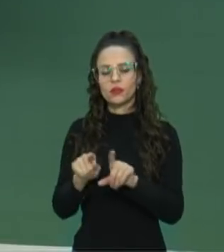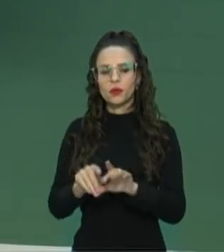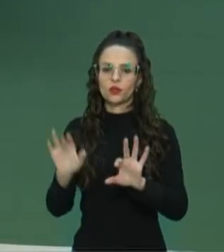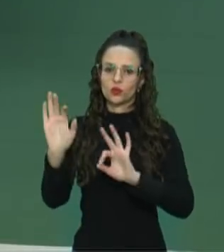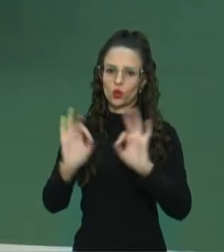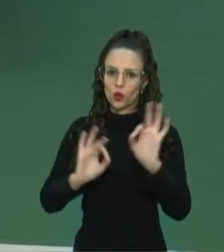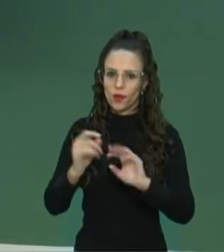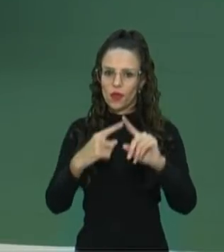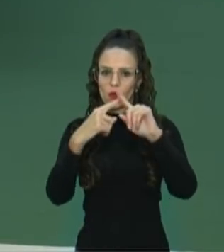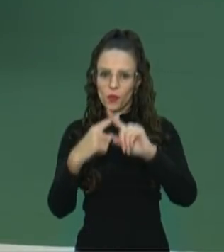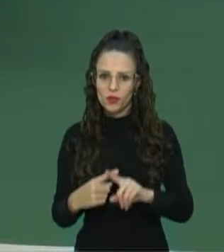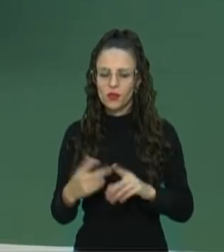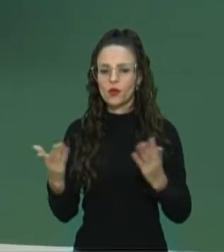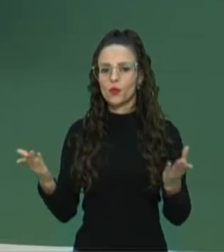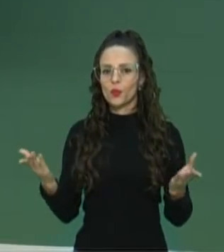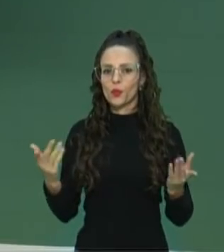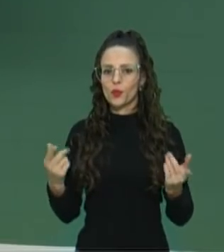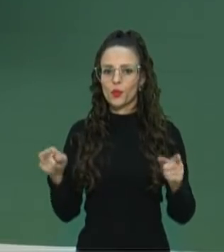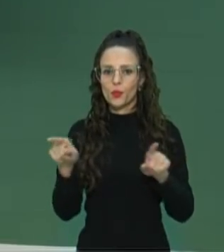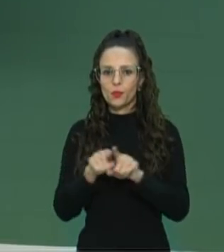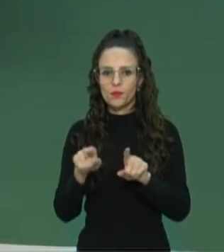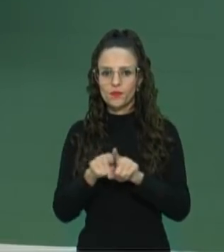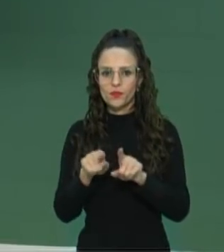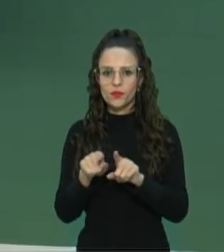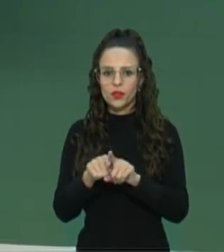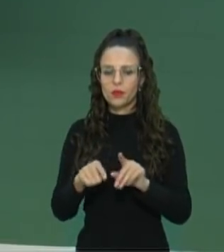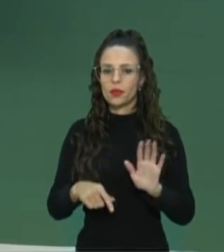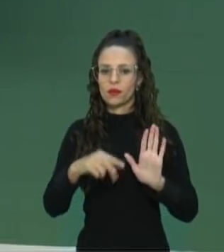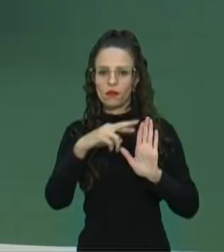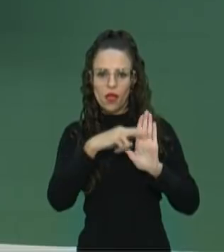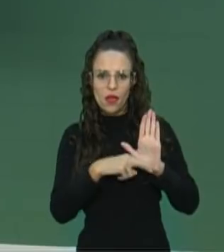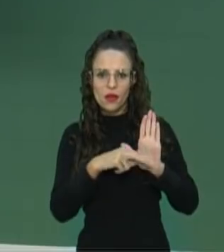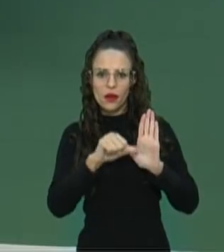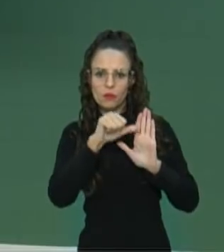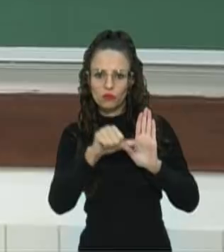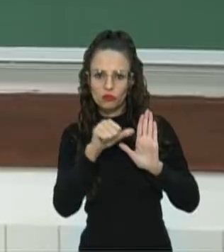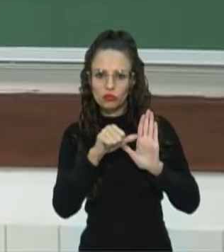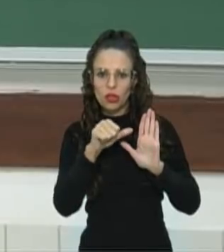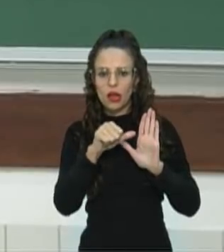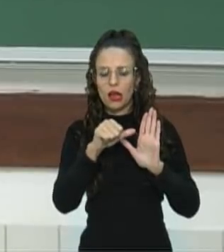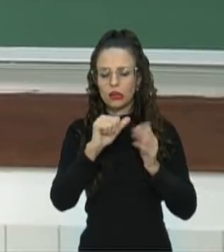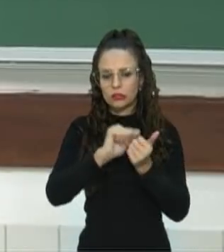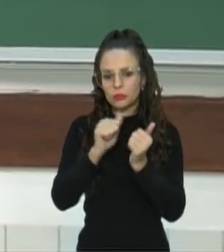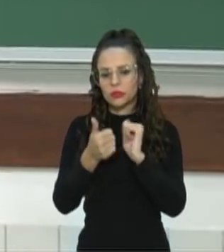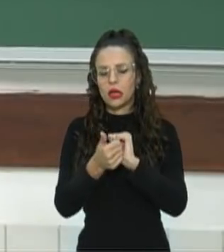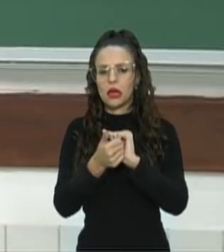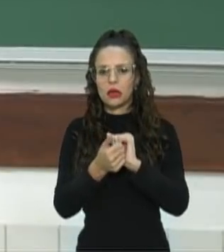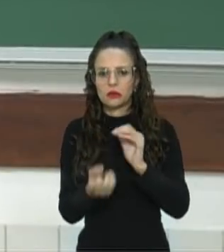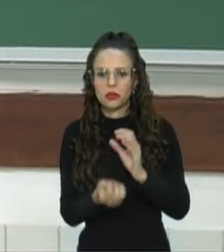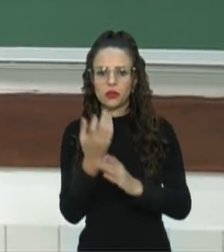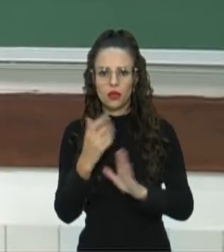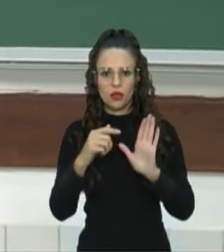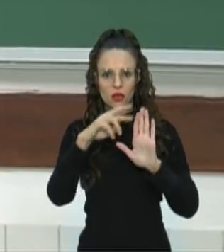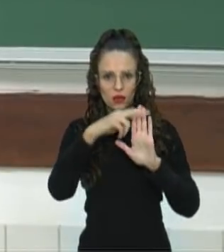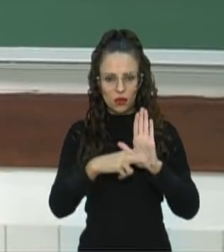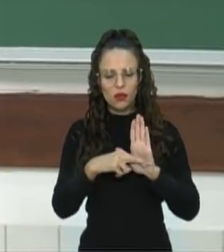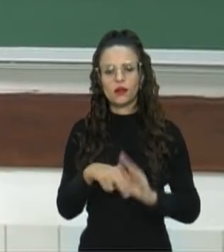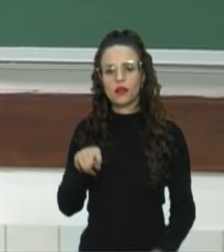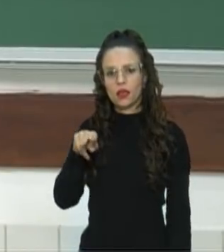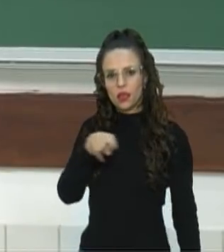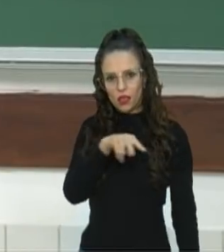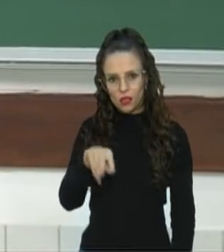organizar as competições, mudar regras, criar regras, adaptar algumas regras, né? Então, são essas entidades que